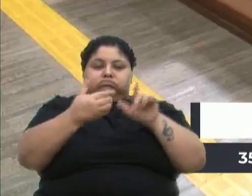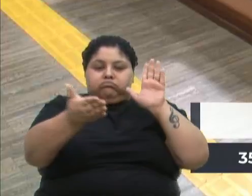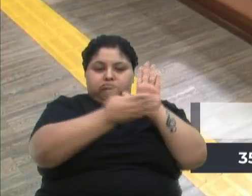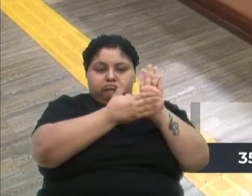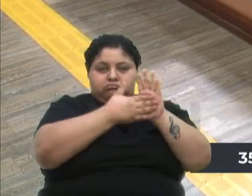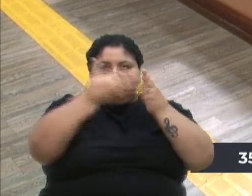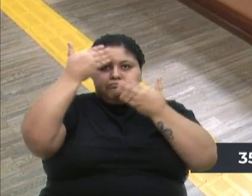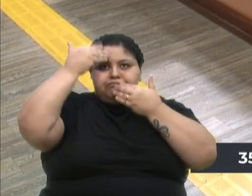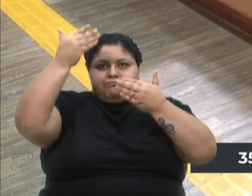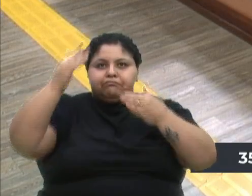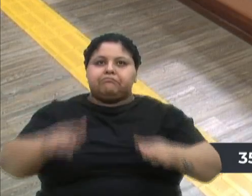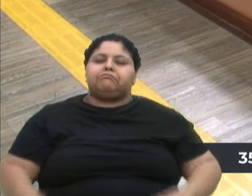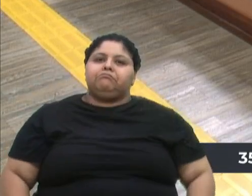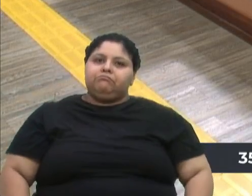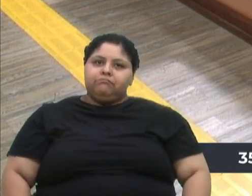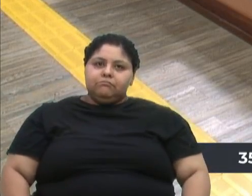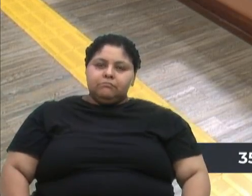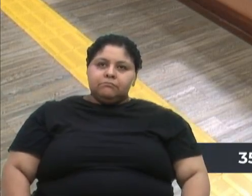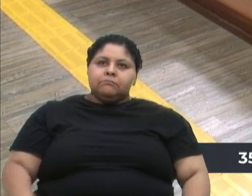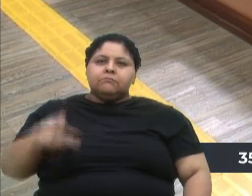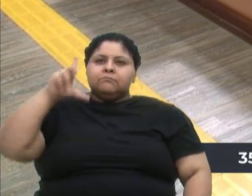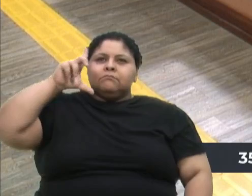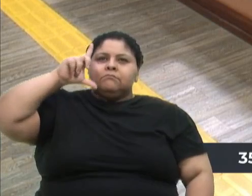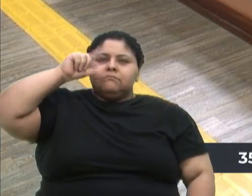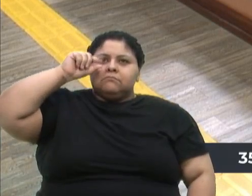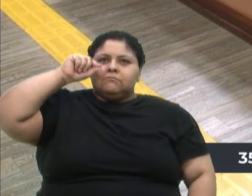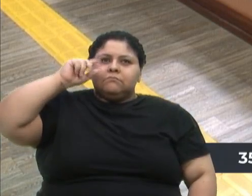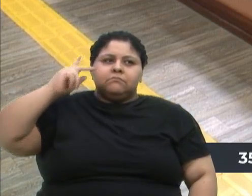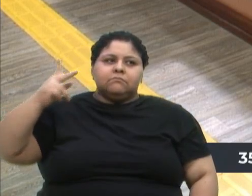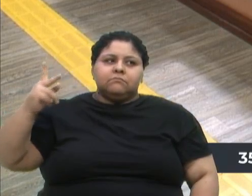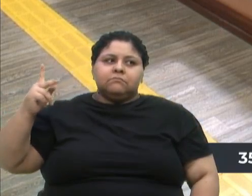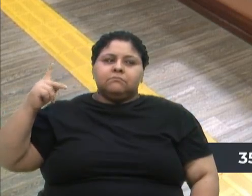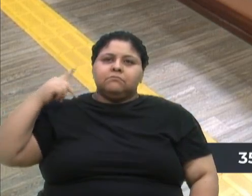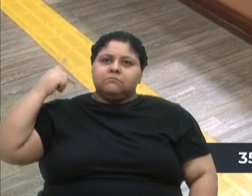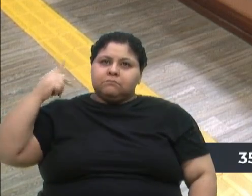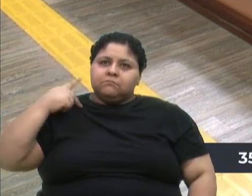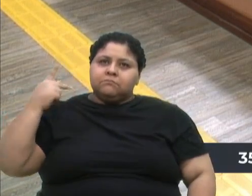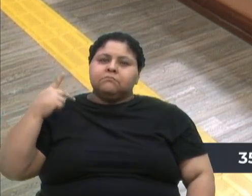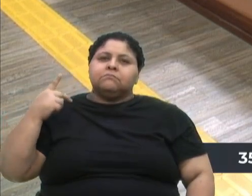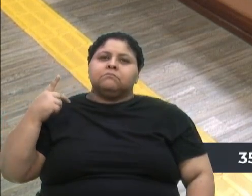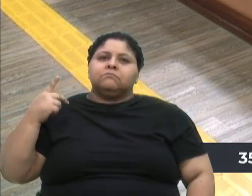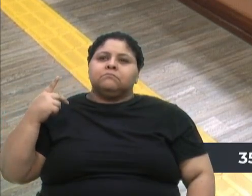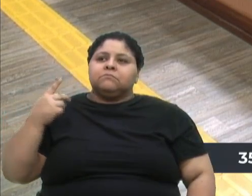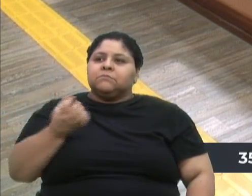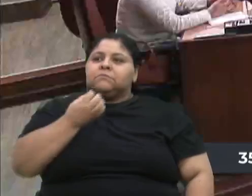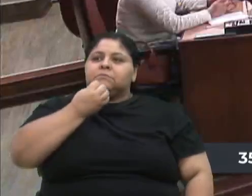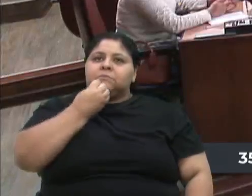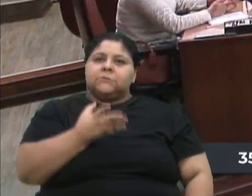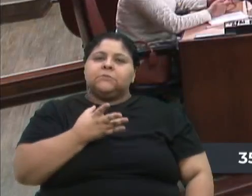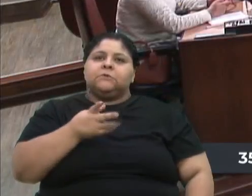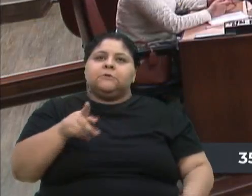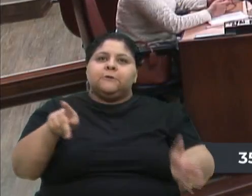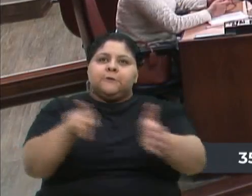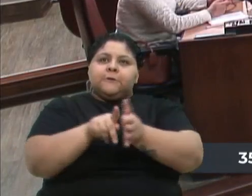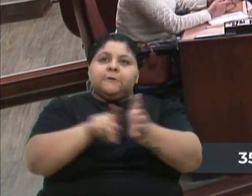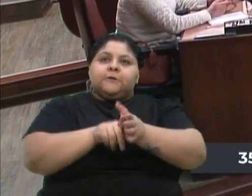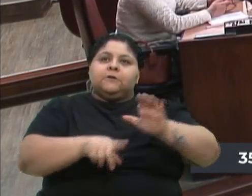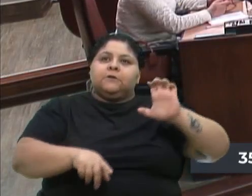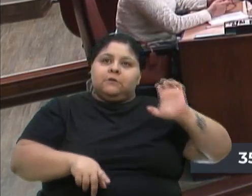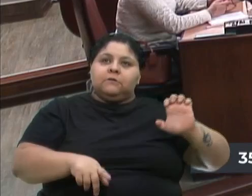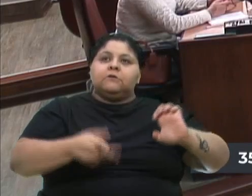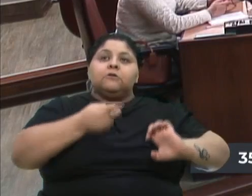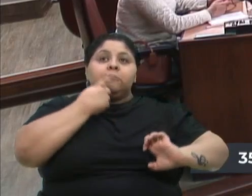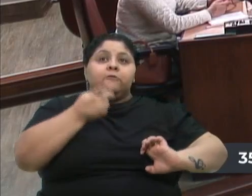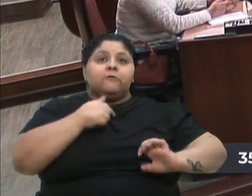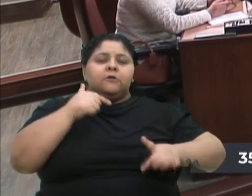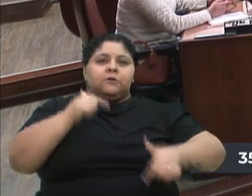Obrigado. Scalco. Vereador D'Ambrosio, que bom que a própria esquerda agora admite que o